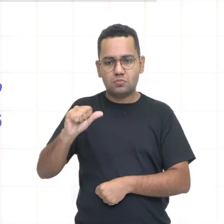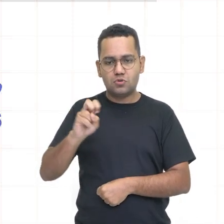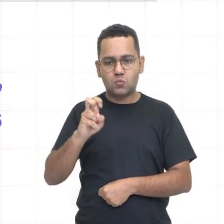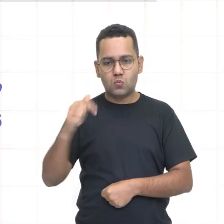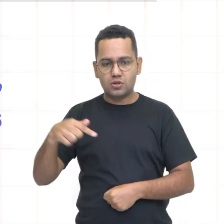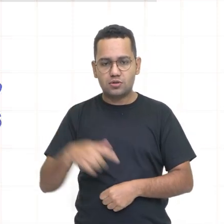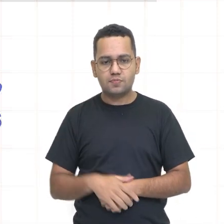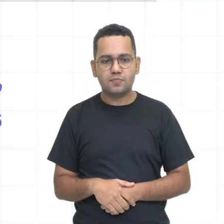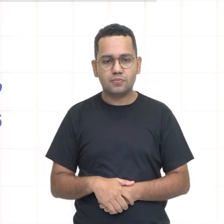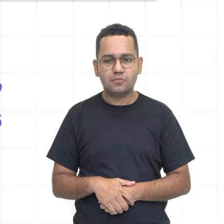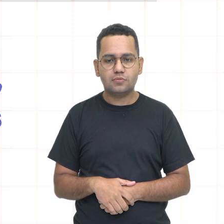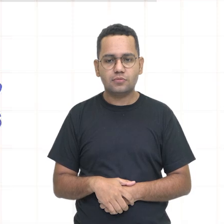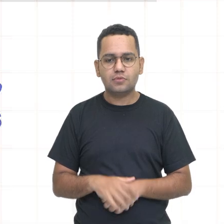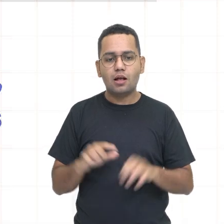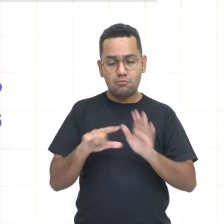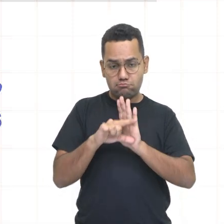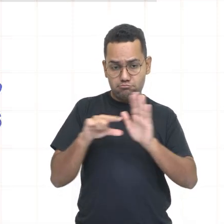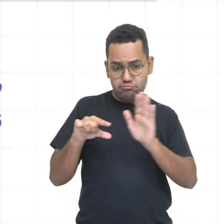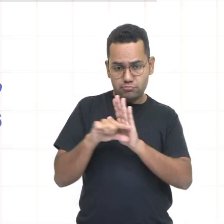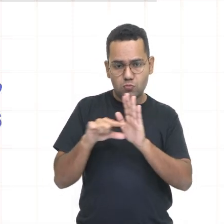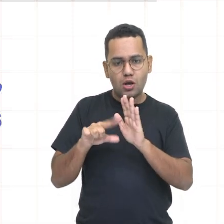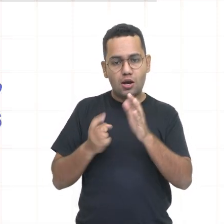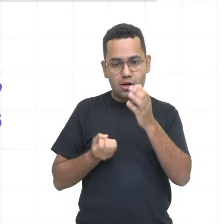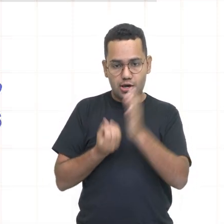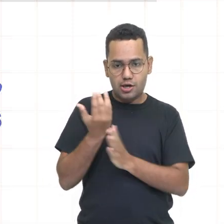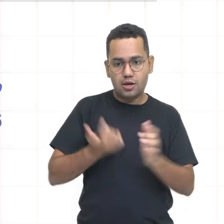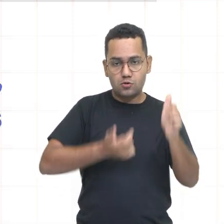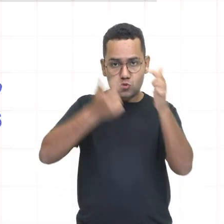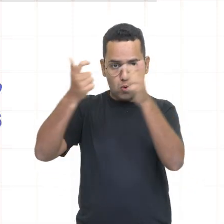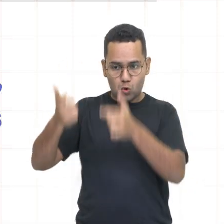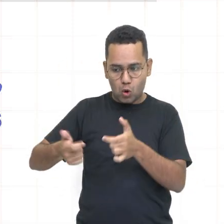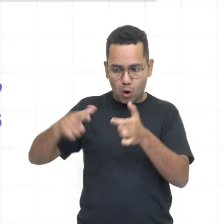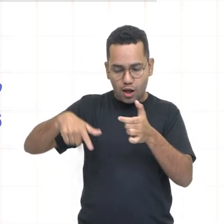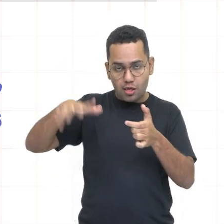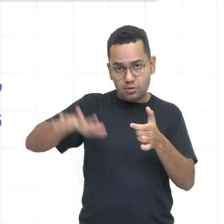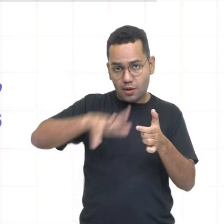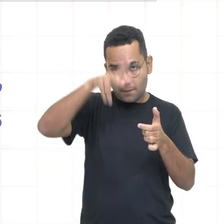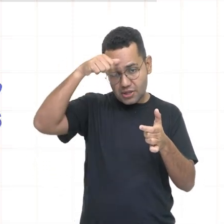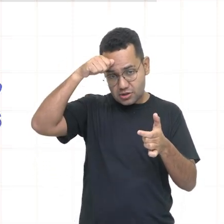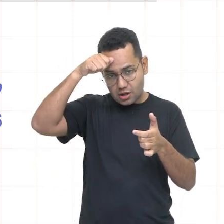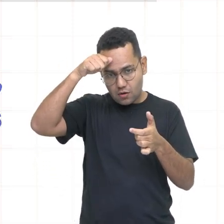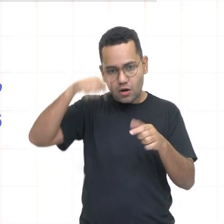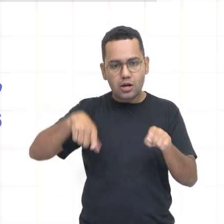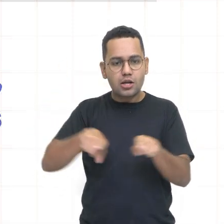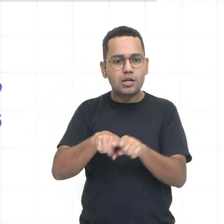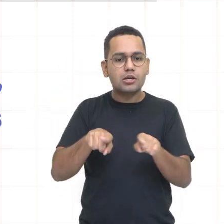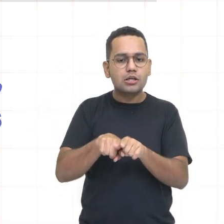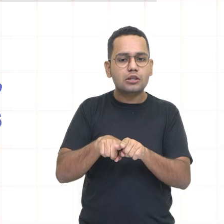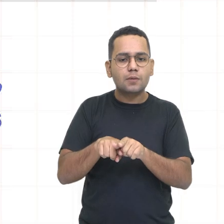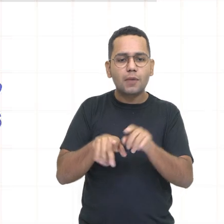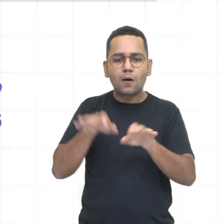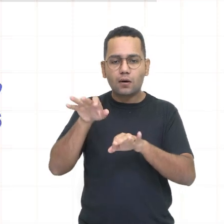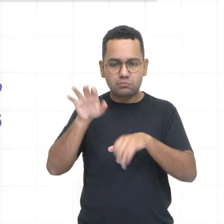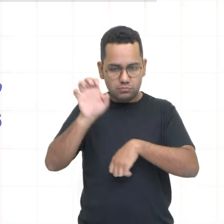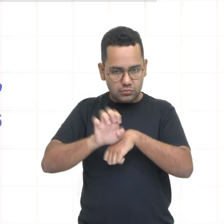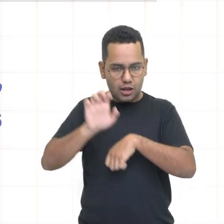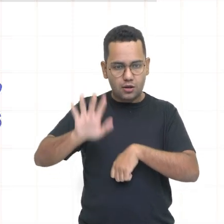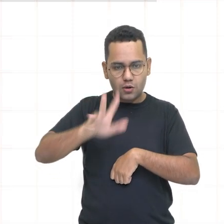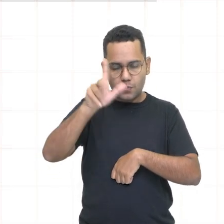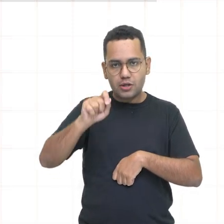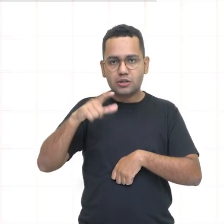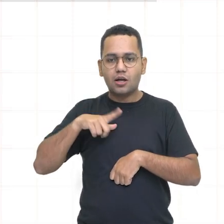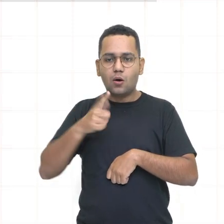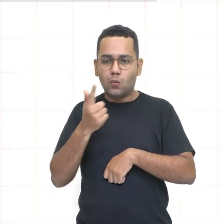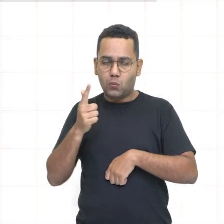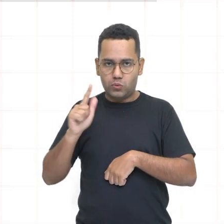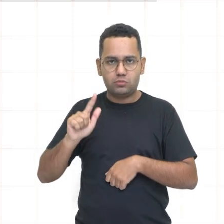1957, ementa, cria a Zona Franca na cidade de Manaus, capital do estado do Amazonas, e dá outras providências, gente. Vamos ao texto,